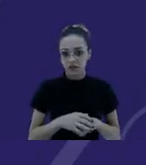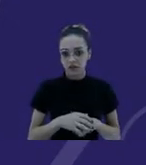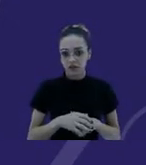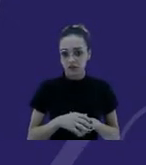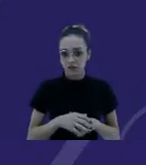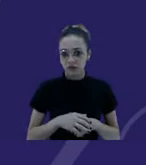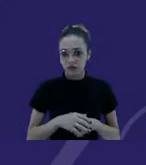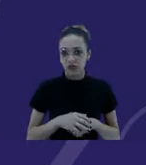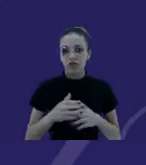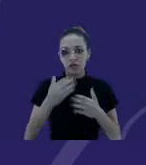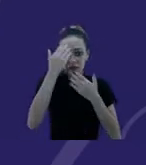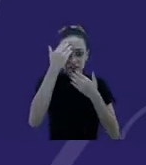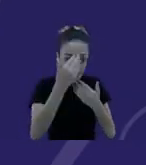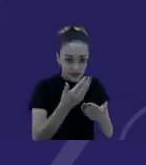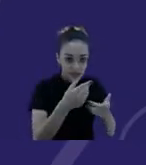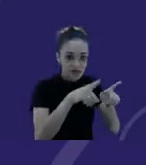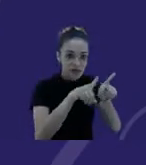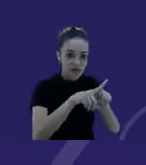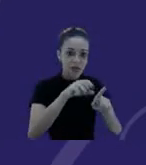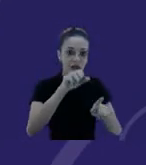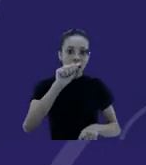de cumprimentar